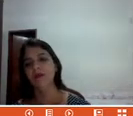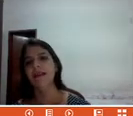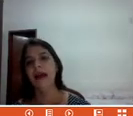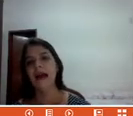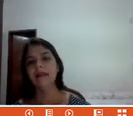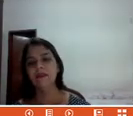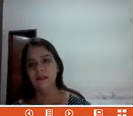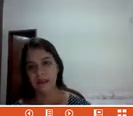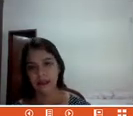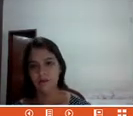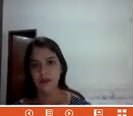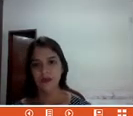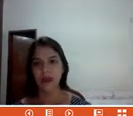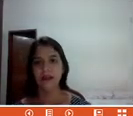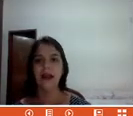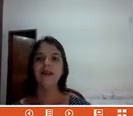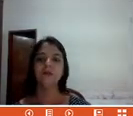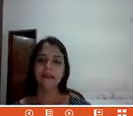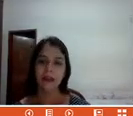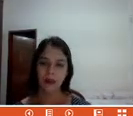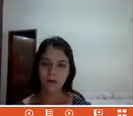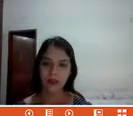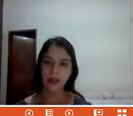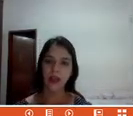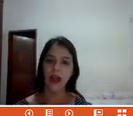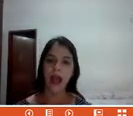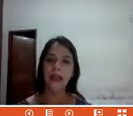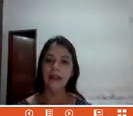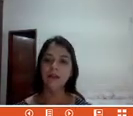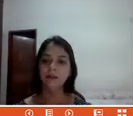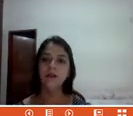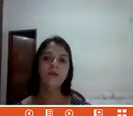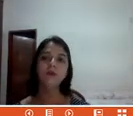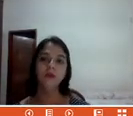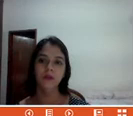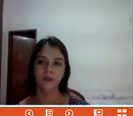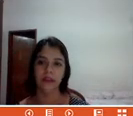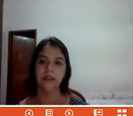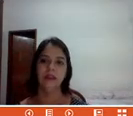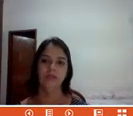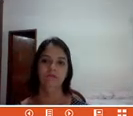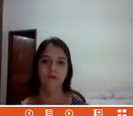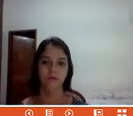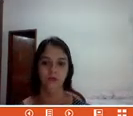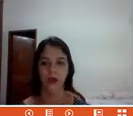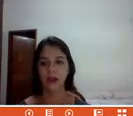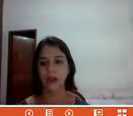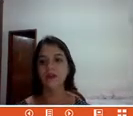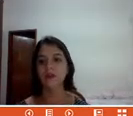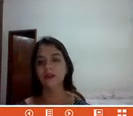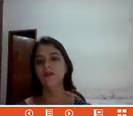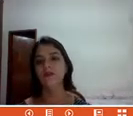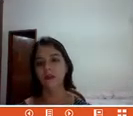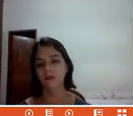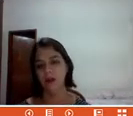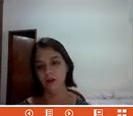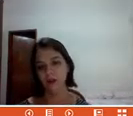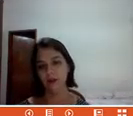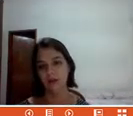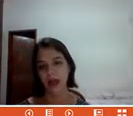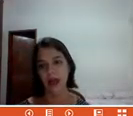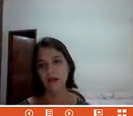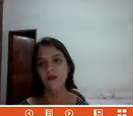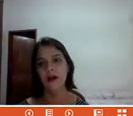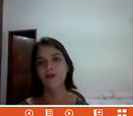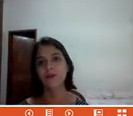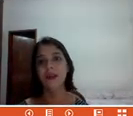muitas batalhas e vencer muitas batalhas, mas sabemos que ainda falta muito o que fazer para que as coisas fiquem pelo